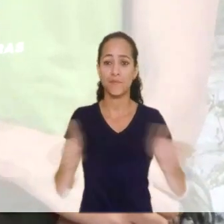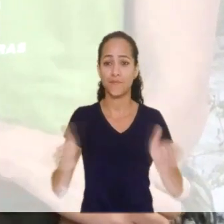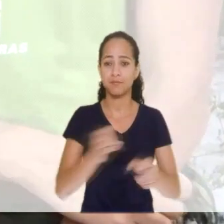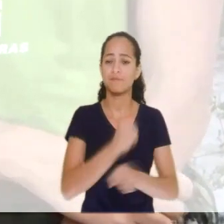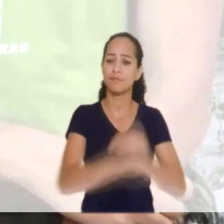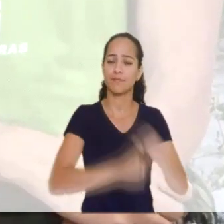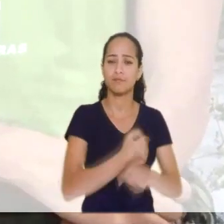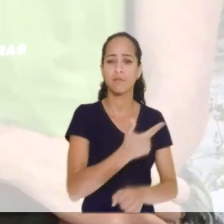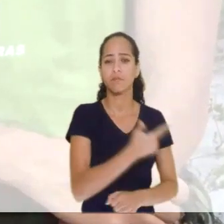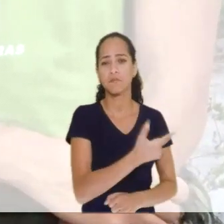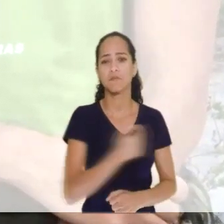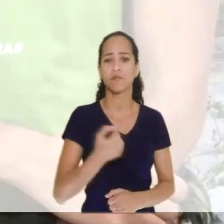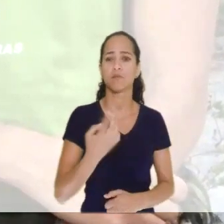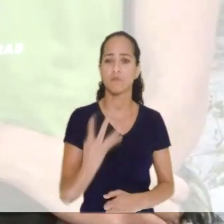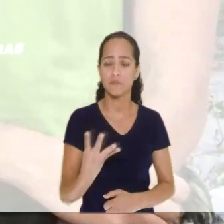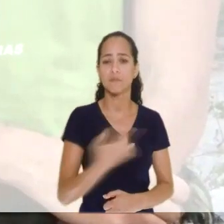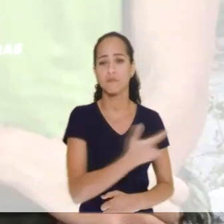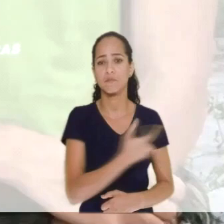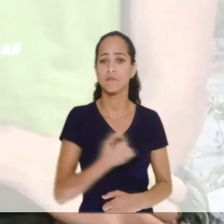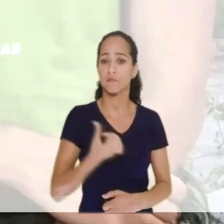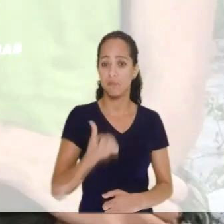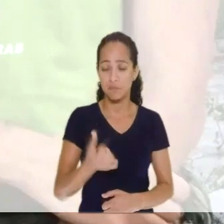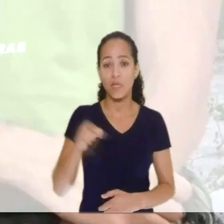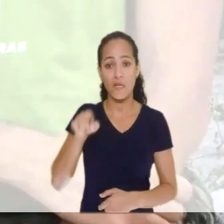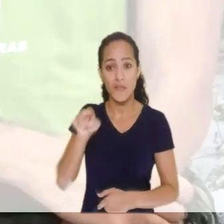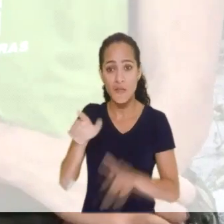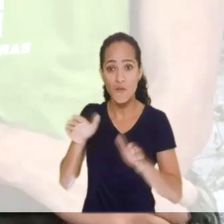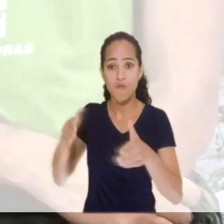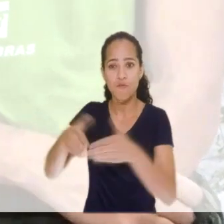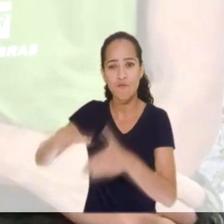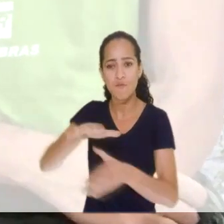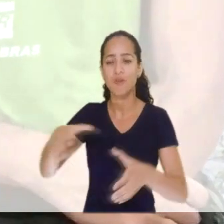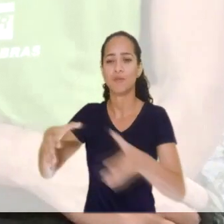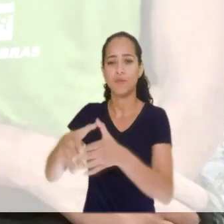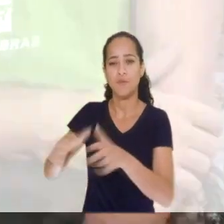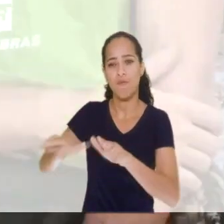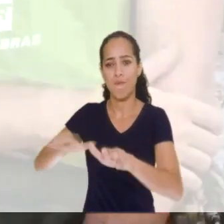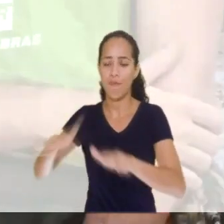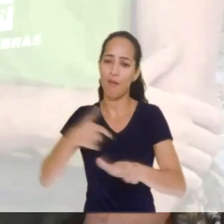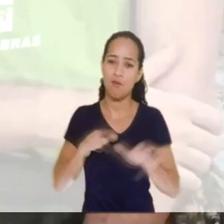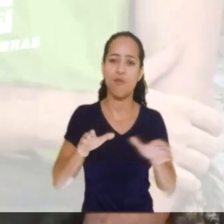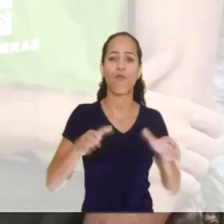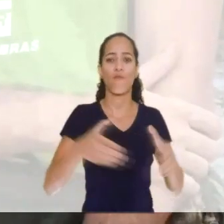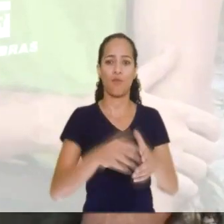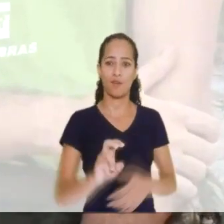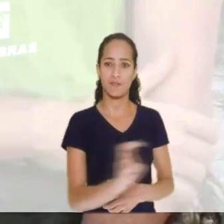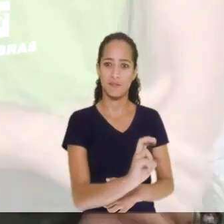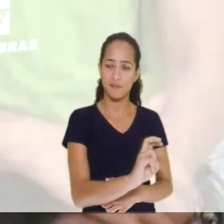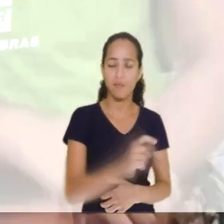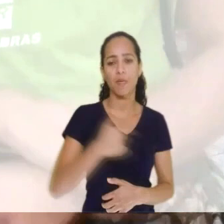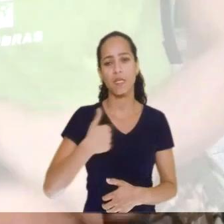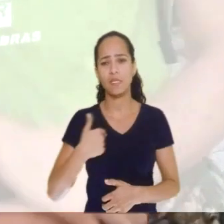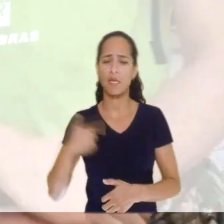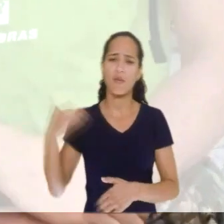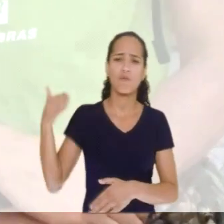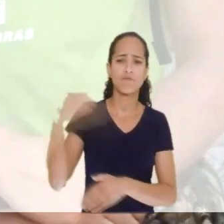César Vinha na mesma época, entre 2004 e 2006. Ele focado mais em lagartos, eu focado mais em serpentes. Mas eu voltei a trabalhar aqui no parque com mais